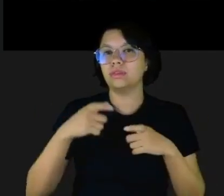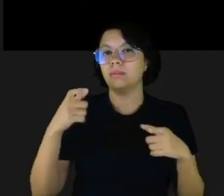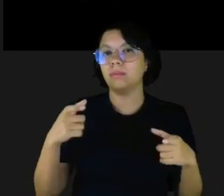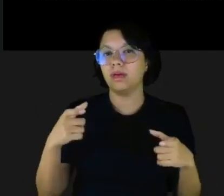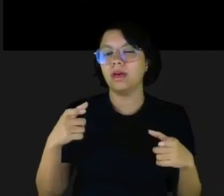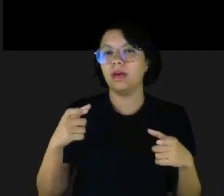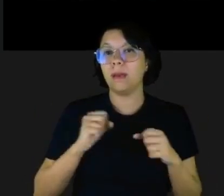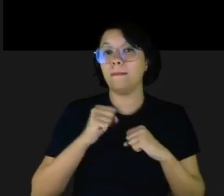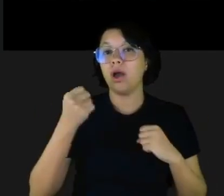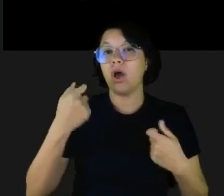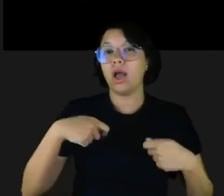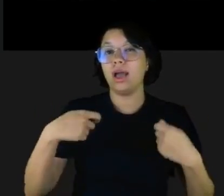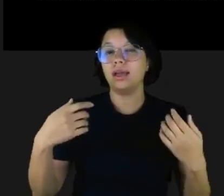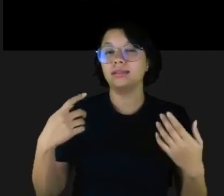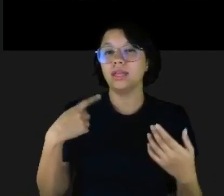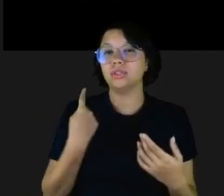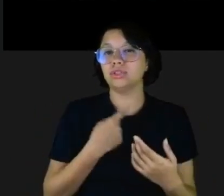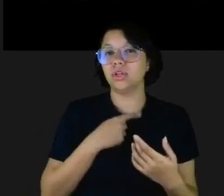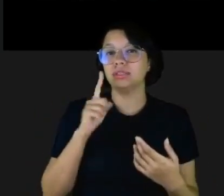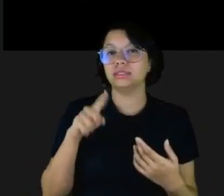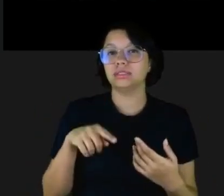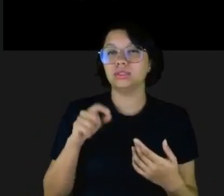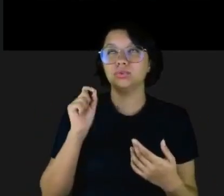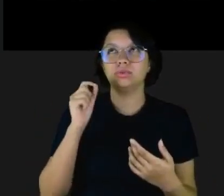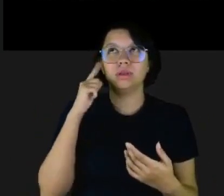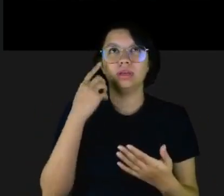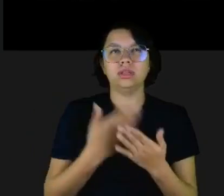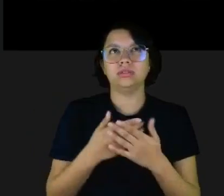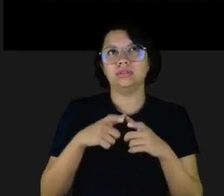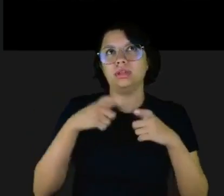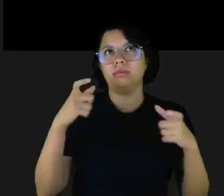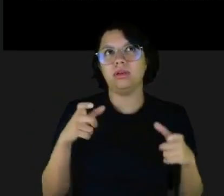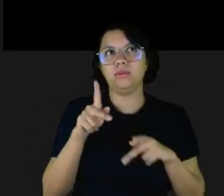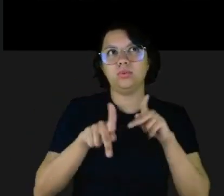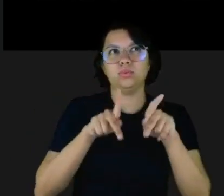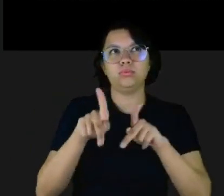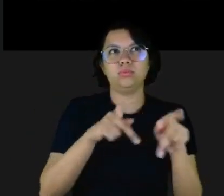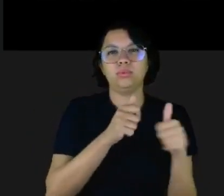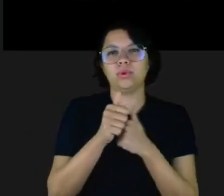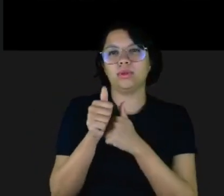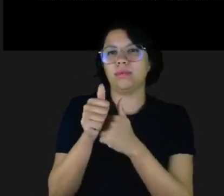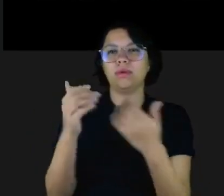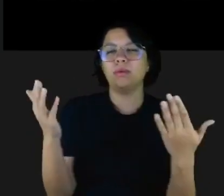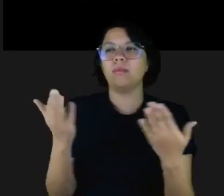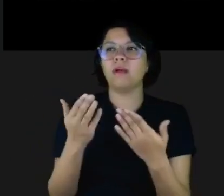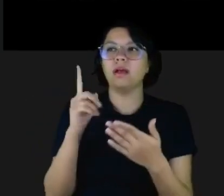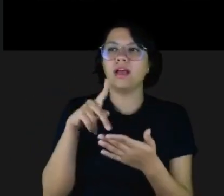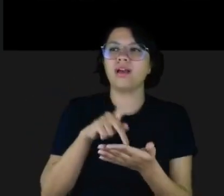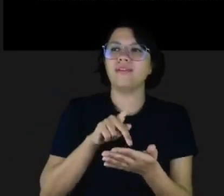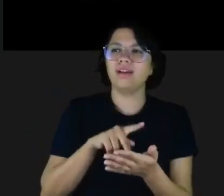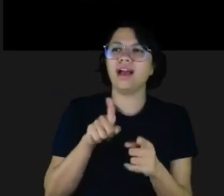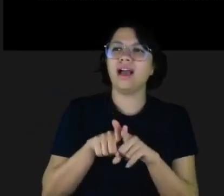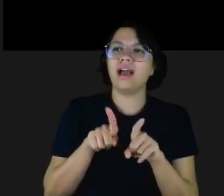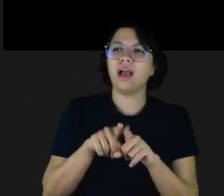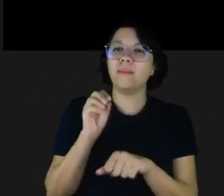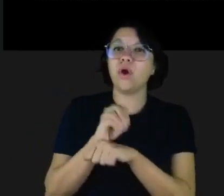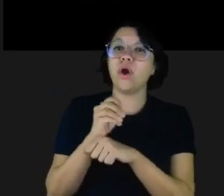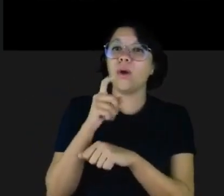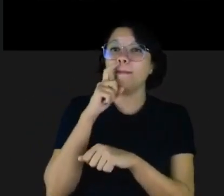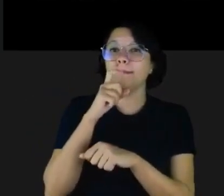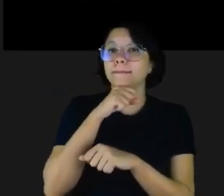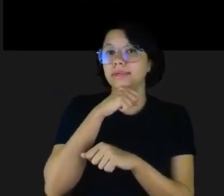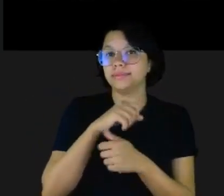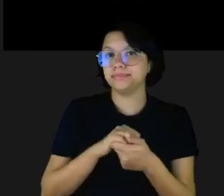necessidade nossa seja o que eu acredito que a maioria do público que esteja me acompanhando agora seja a realidade também de cuidado com os pais,